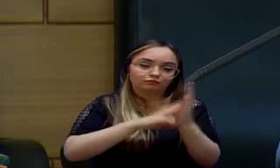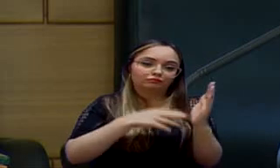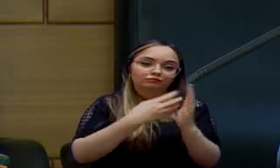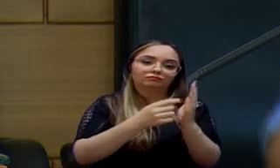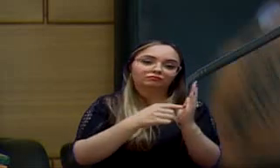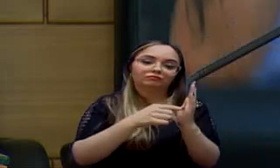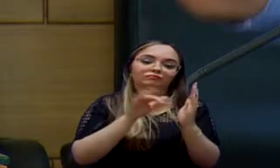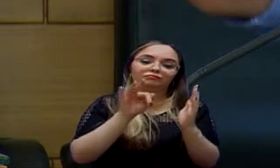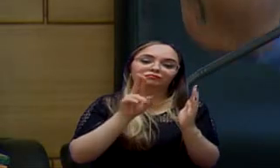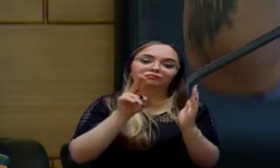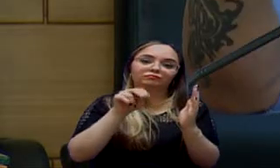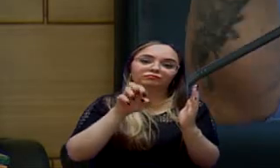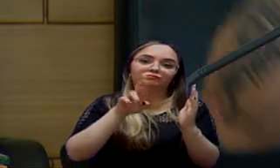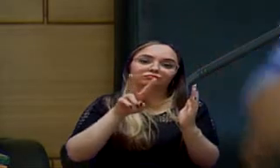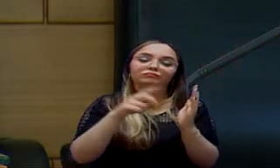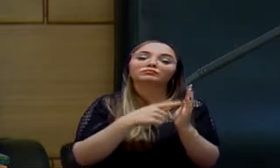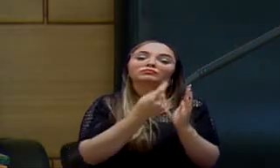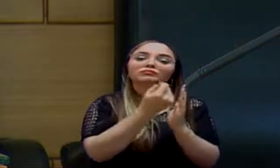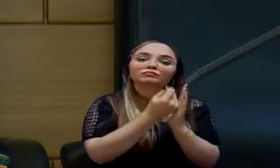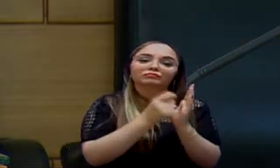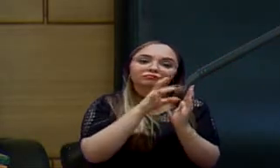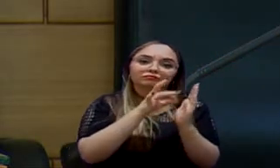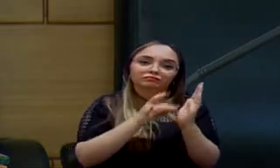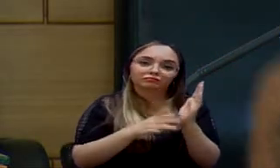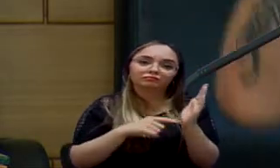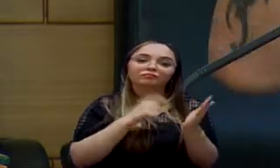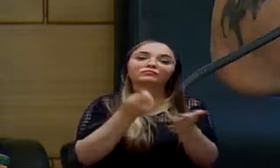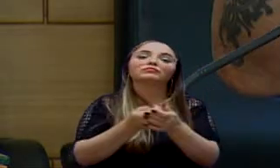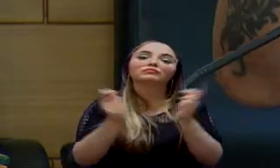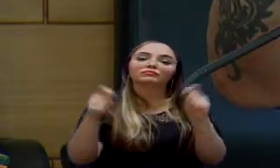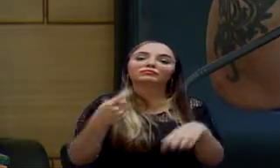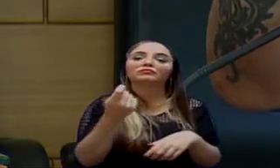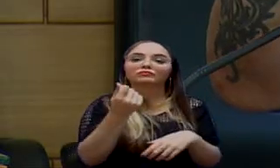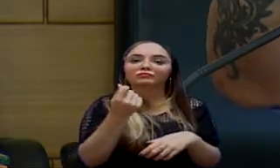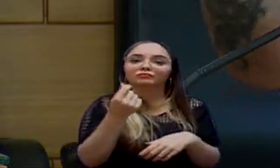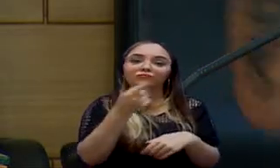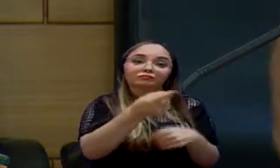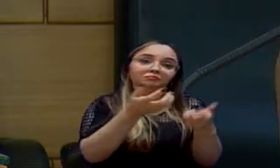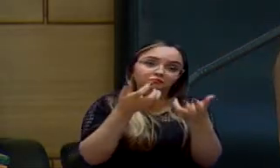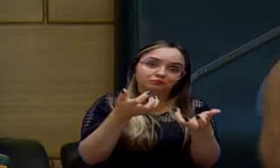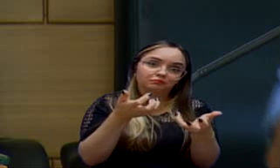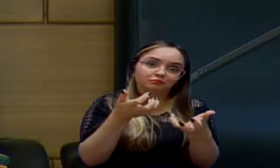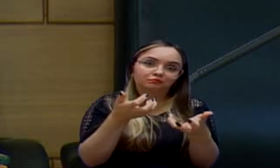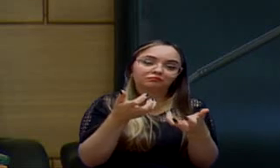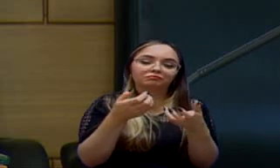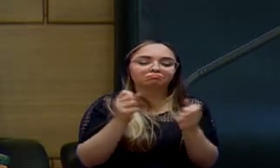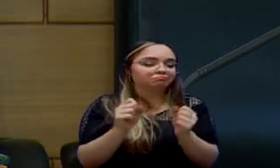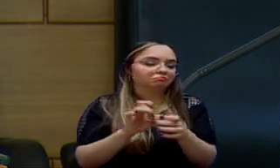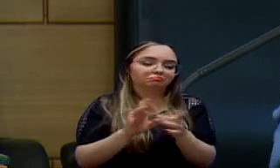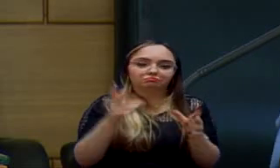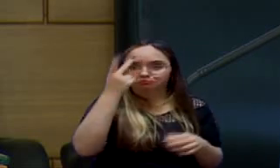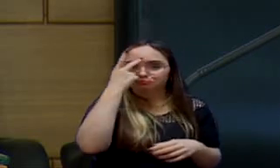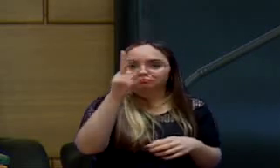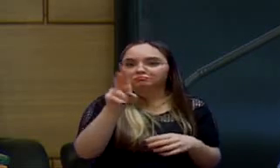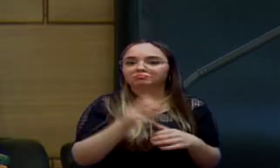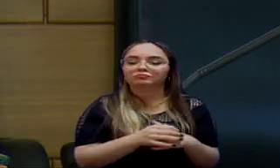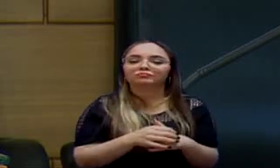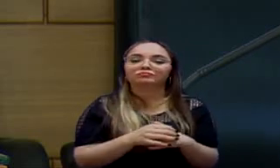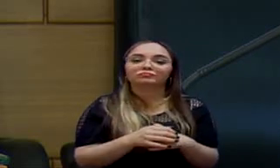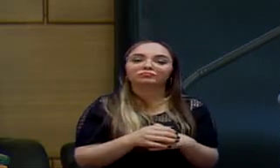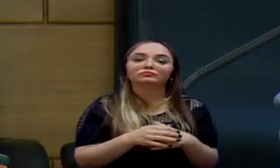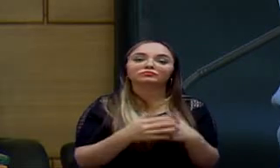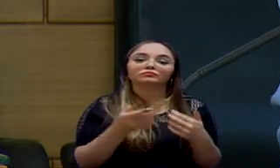a tabela fun serve Esses são os valores que a função serve tá disposto a pagar quem quiser é só aderir E aí